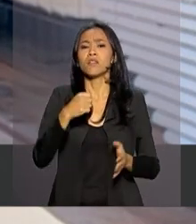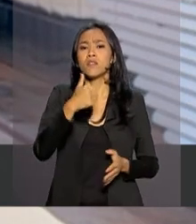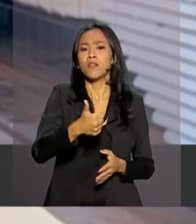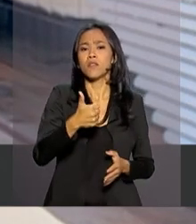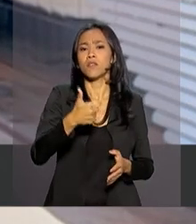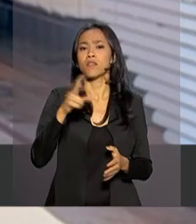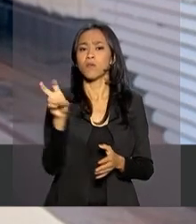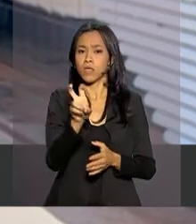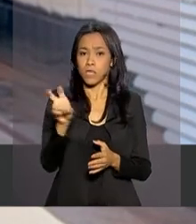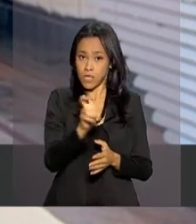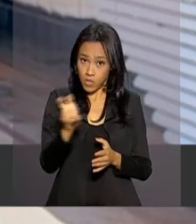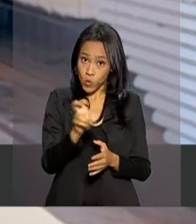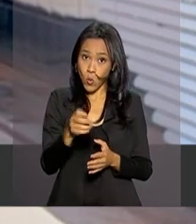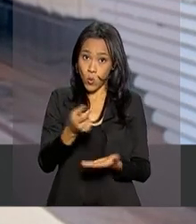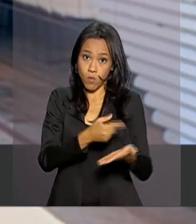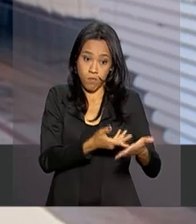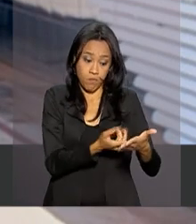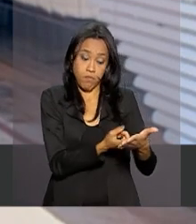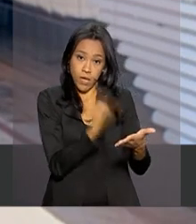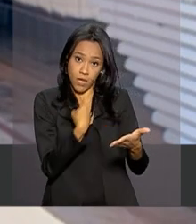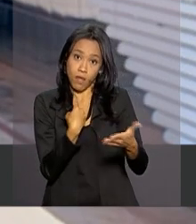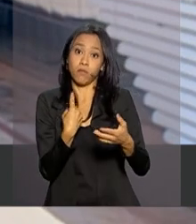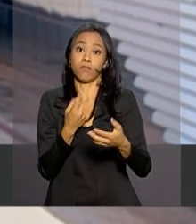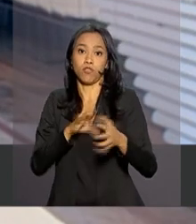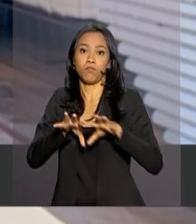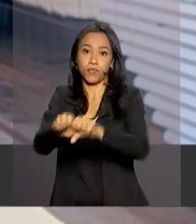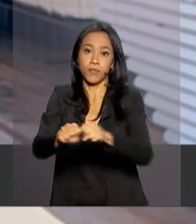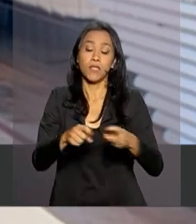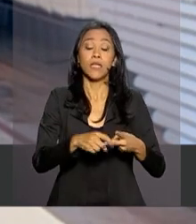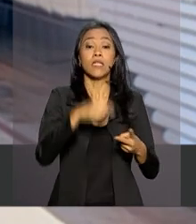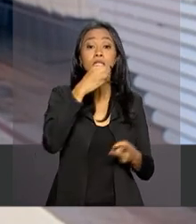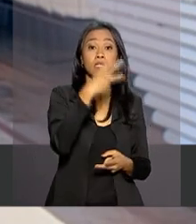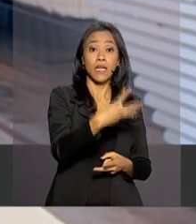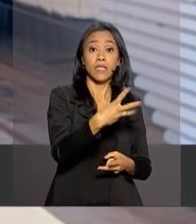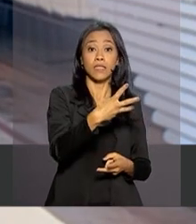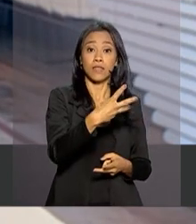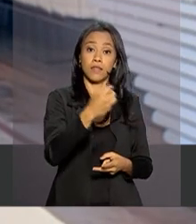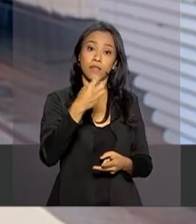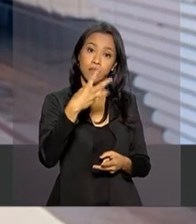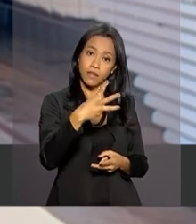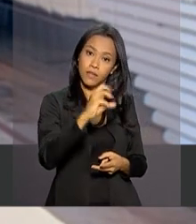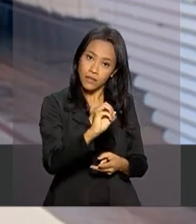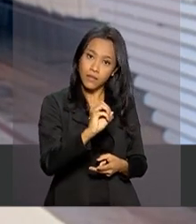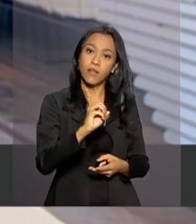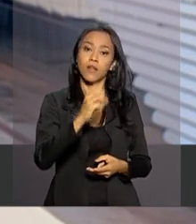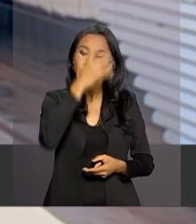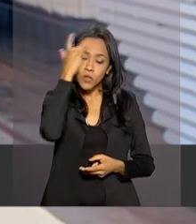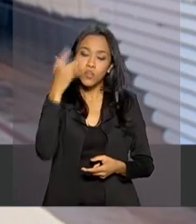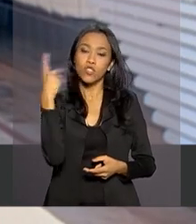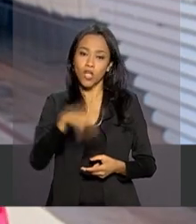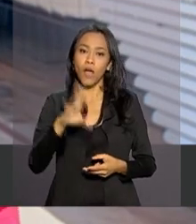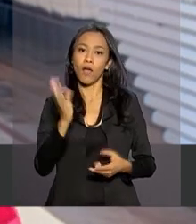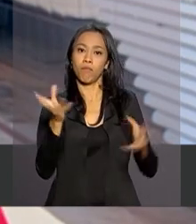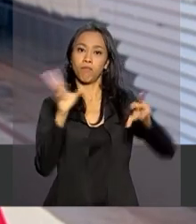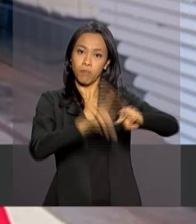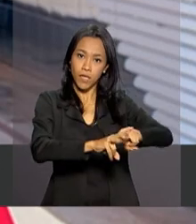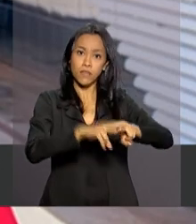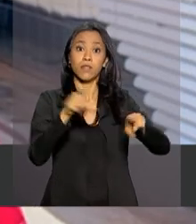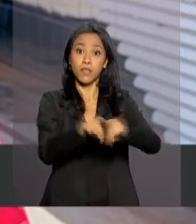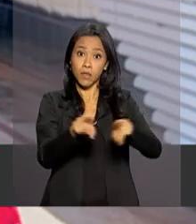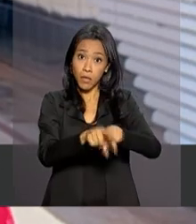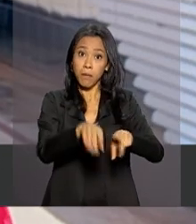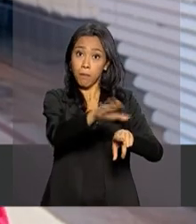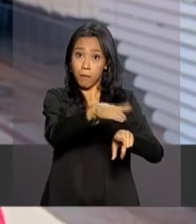mandados de busca e apreensão, 330 pessoas foram presas e 59 menores apreendidos. E teve